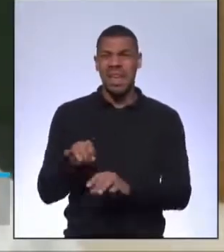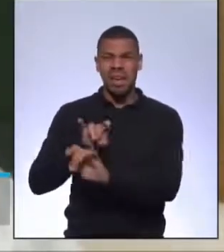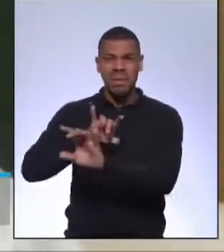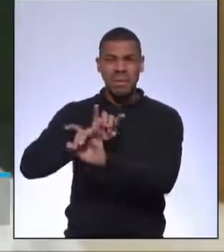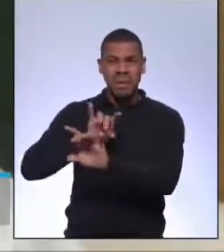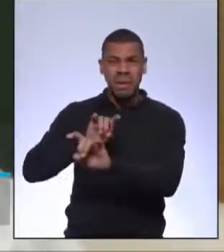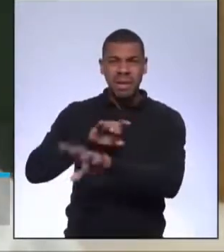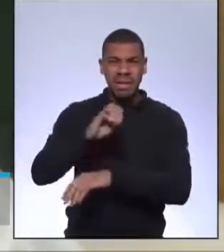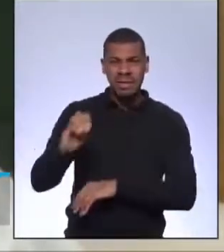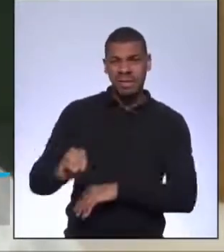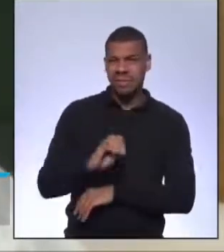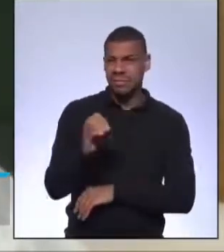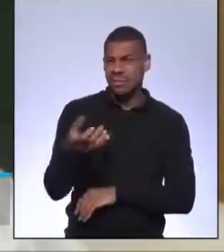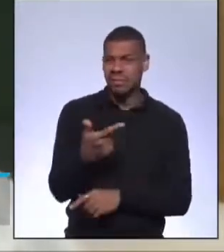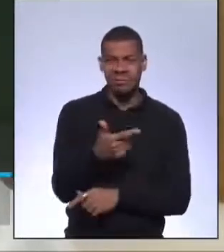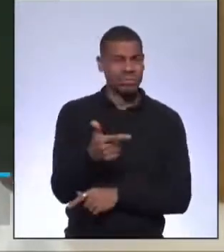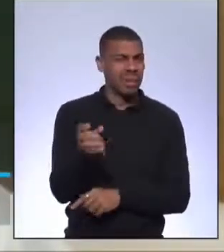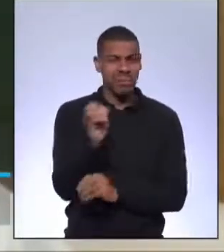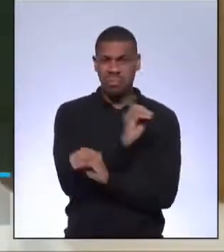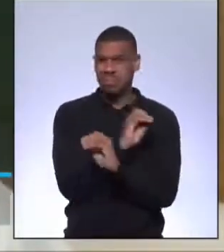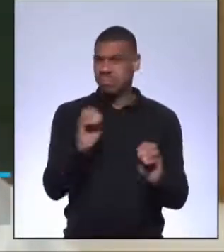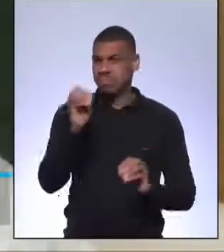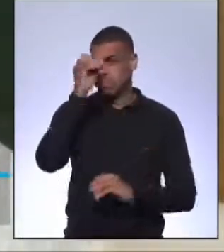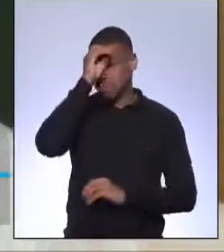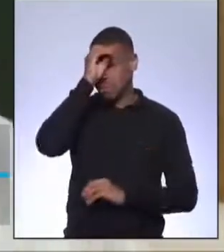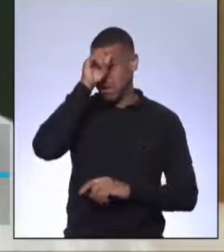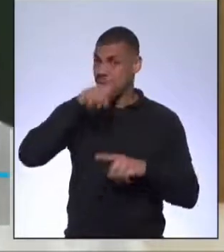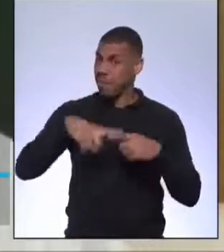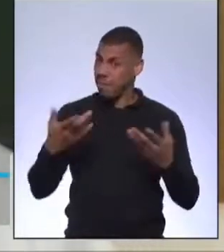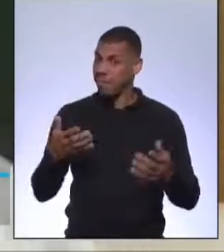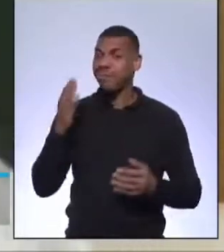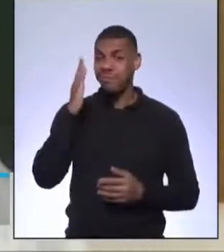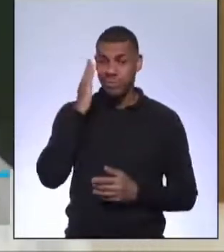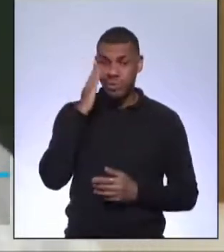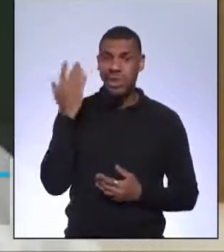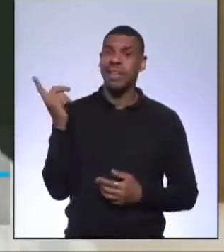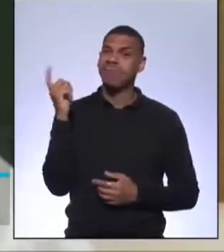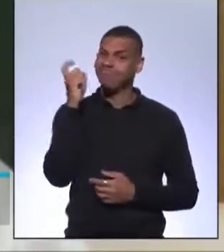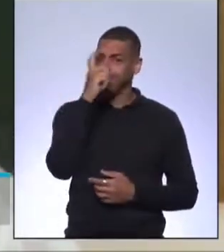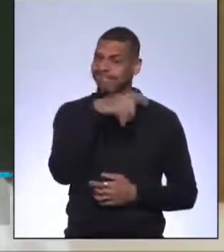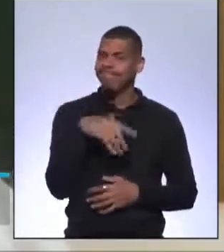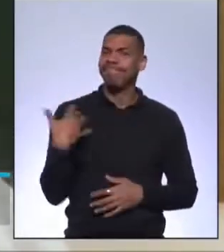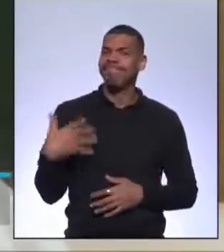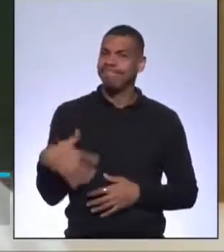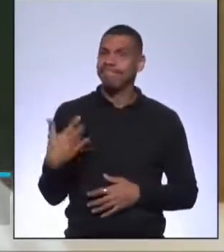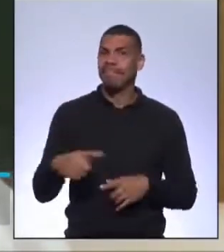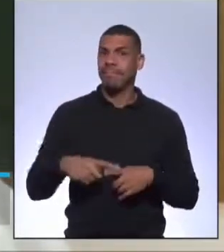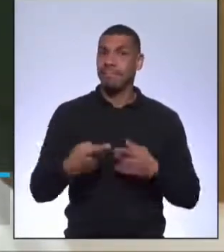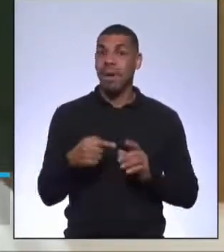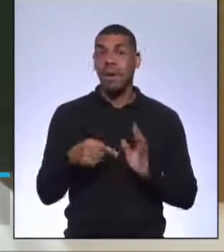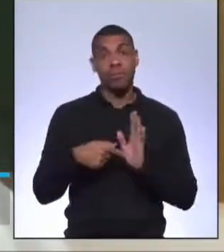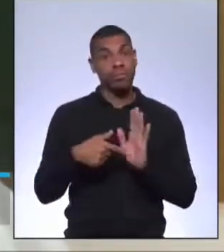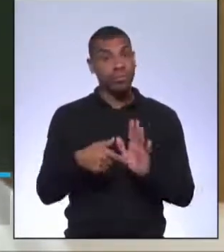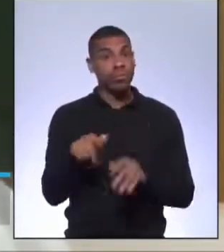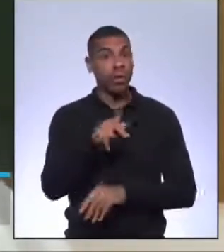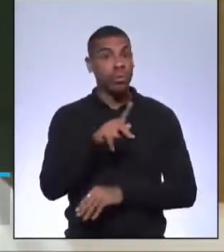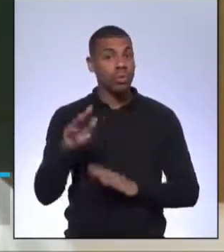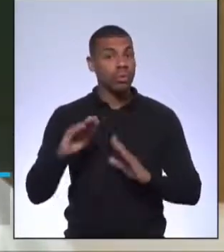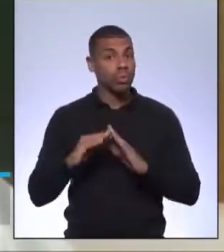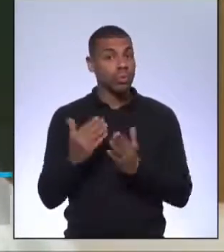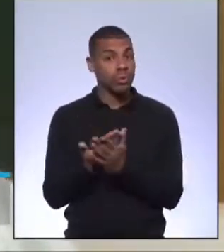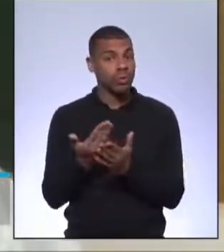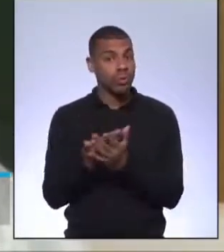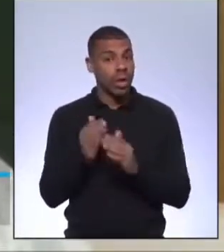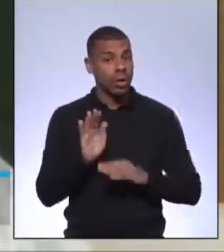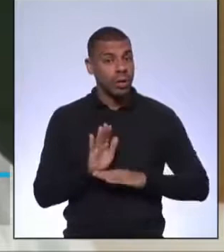aula remota, tal. Mas será assim? Eu sei que para muitos tem dificuldade, para isso você tem seu professor também que está